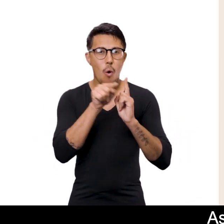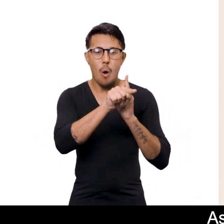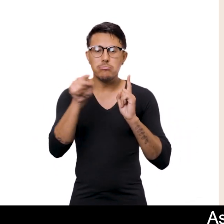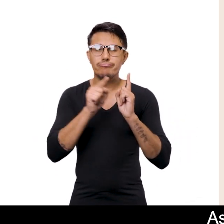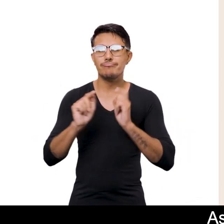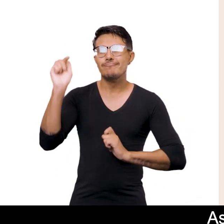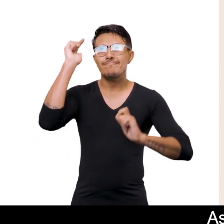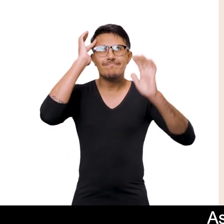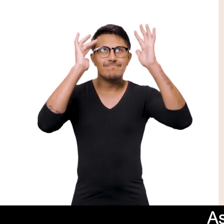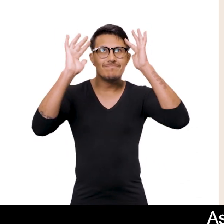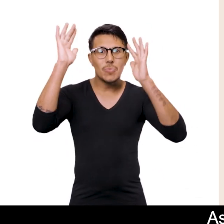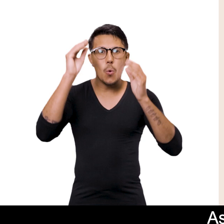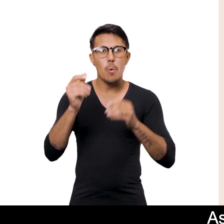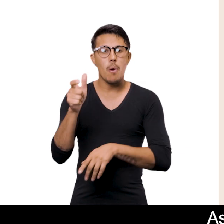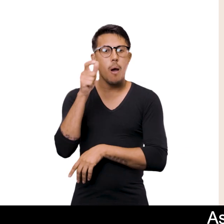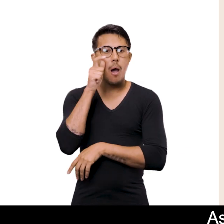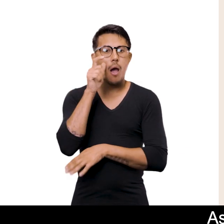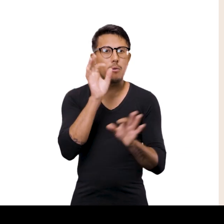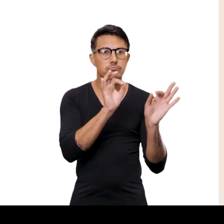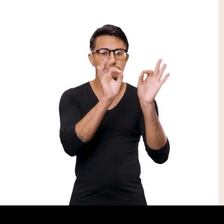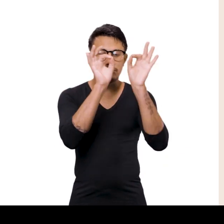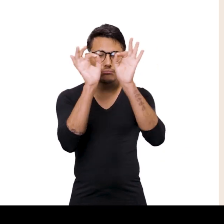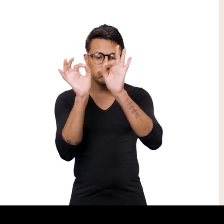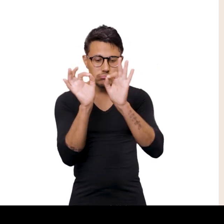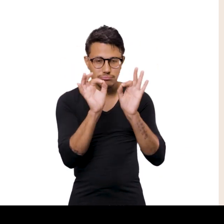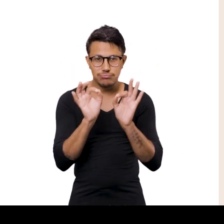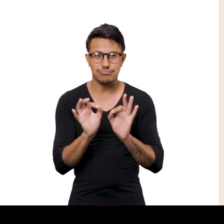campo da imaginação do observador.